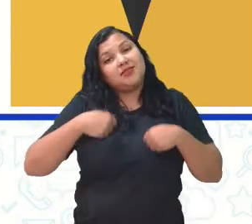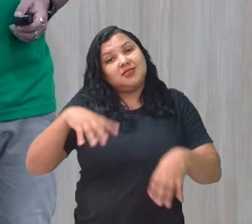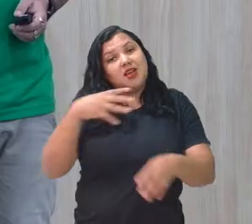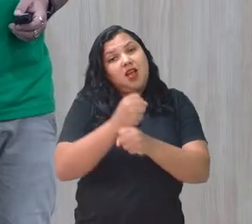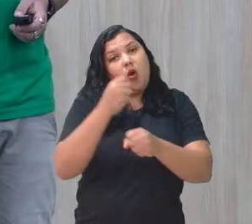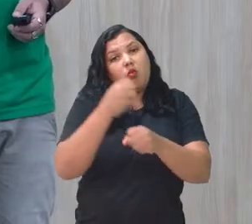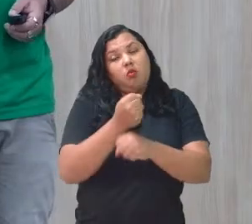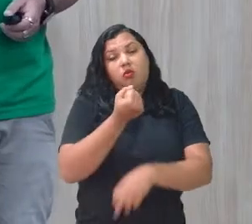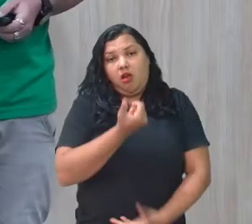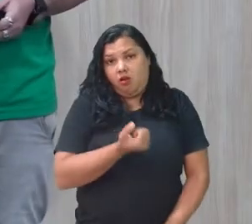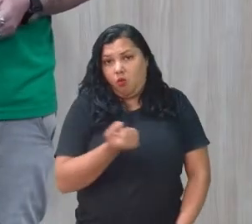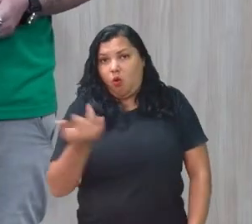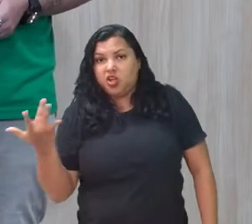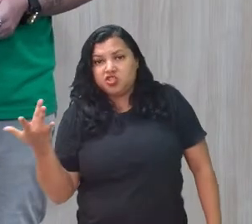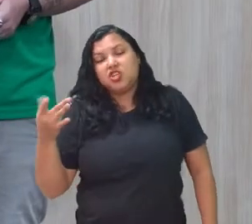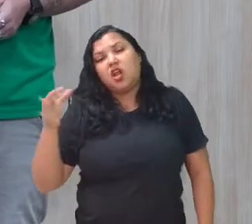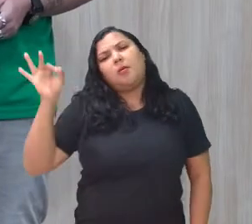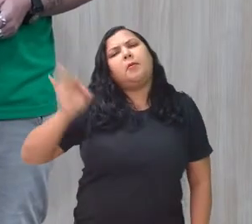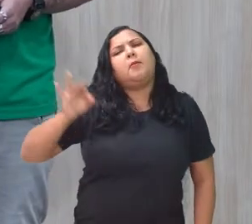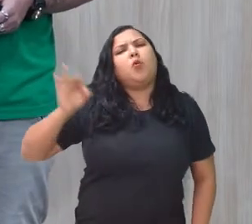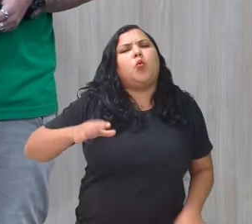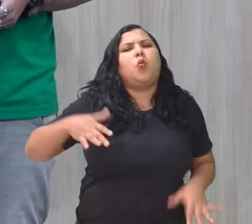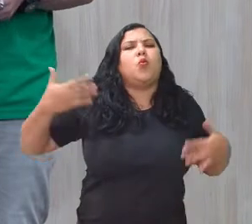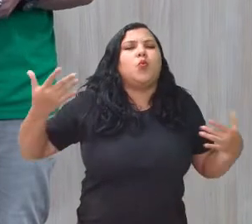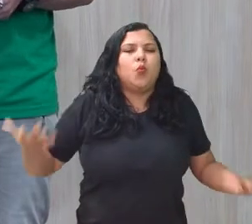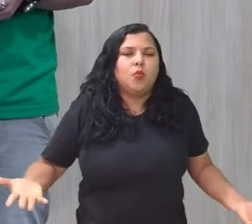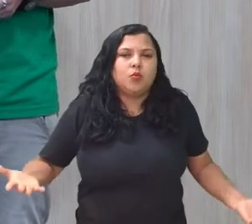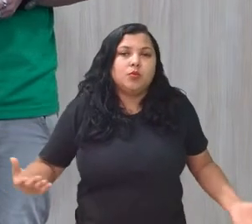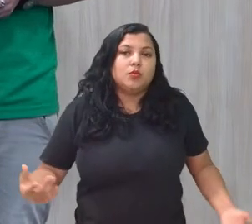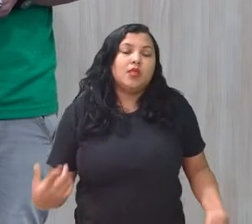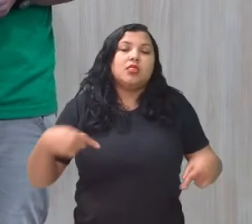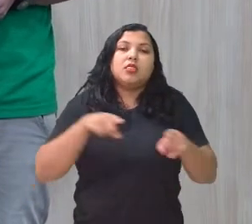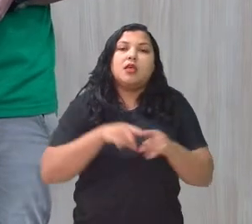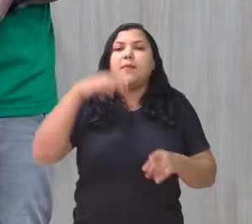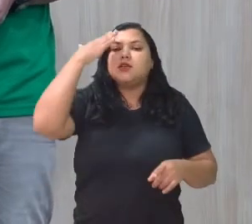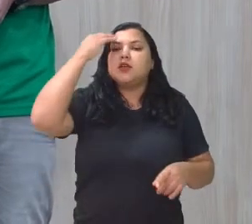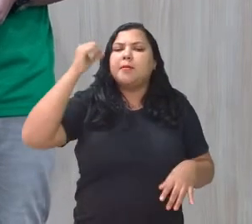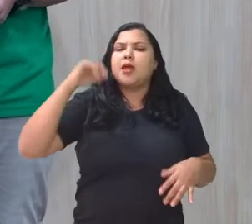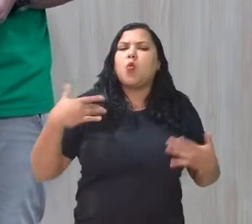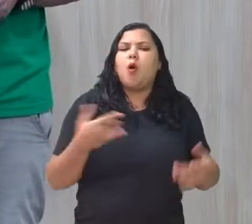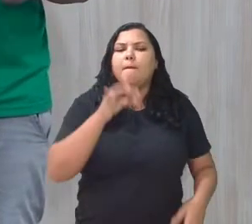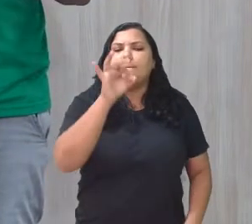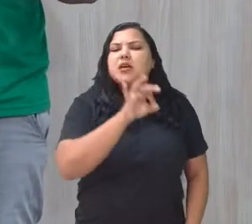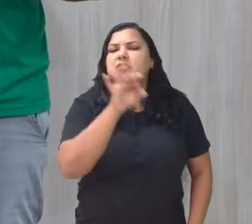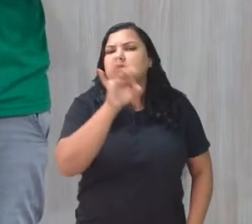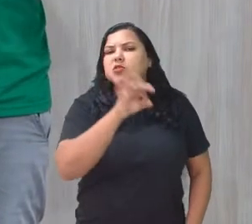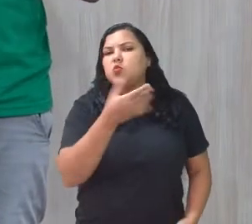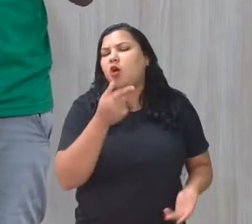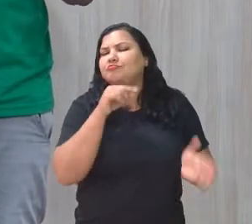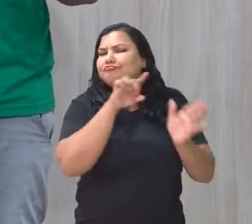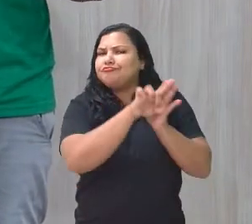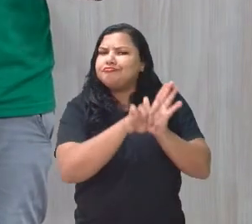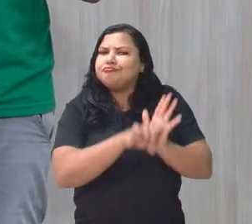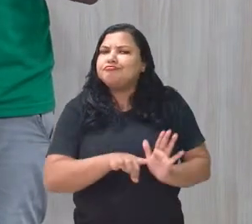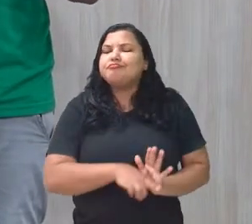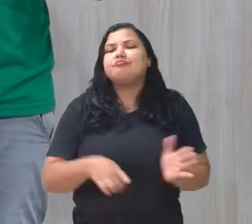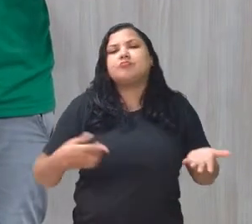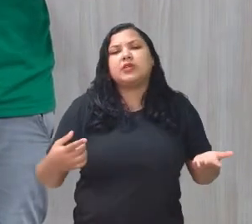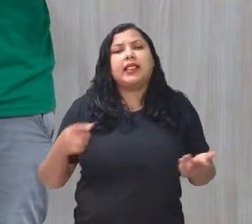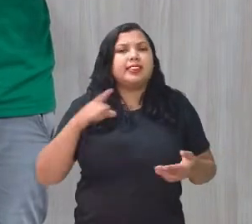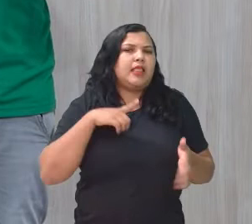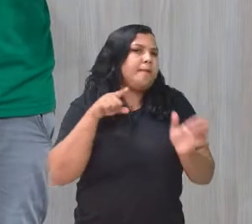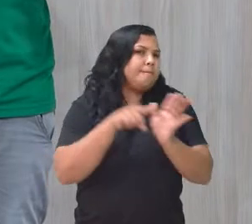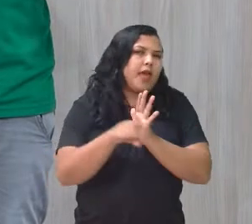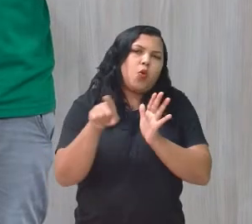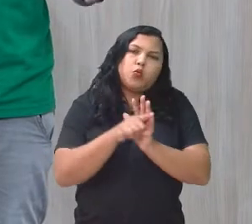de uma quantidade, a gente pode calcular, às vezes, querer saber qual é o percentual. São perguntas diferentes que o professor Pedro